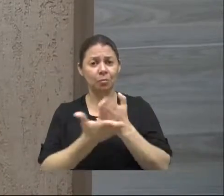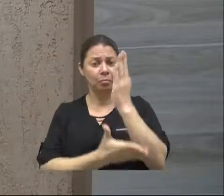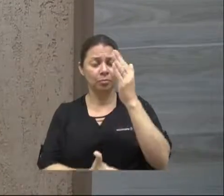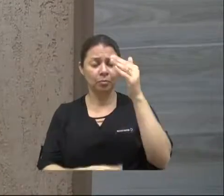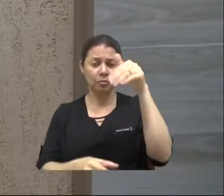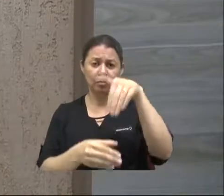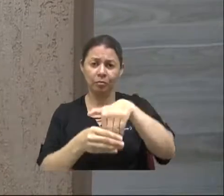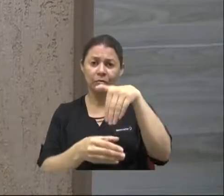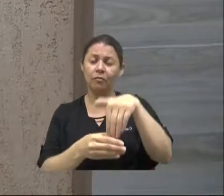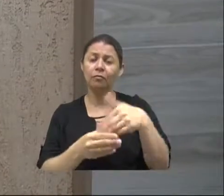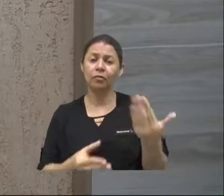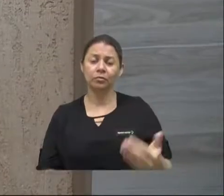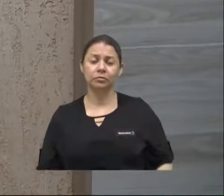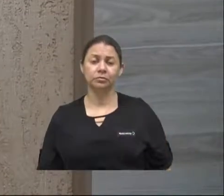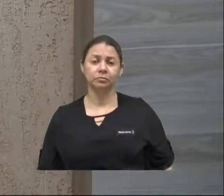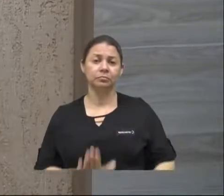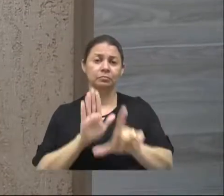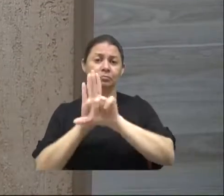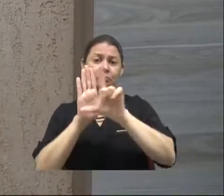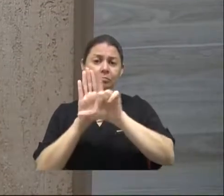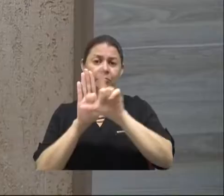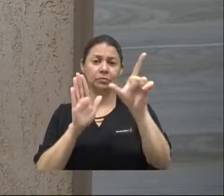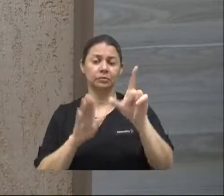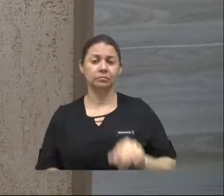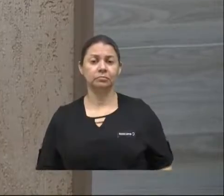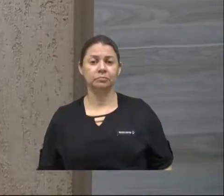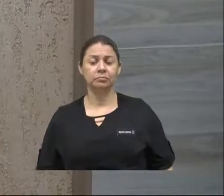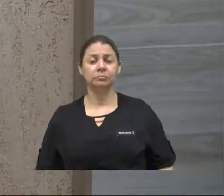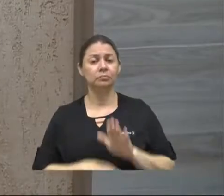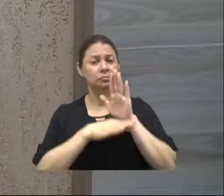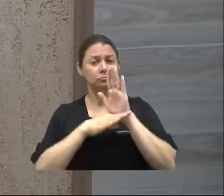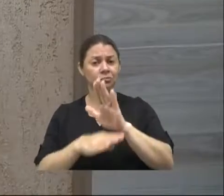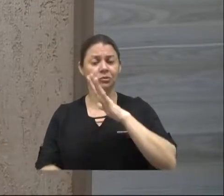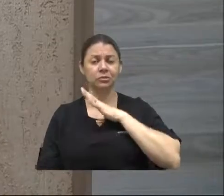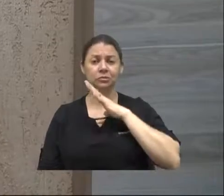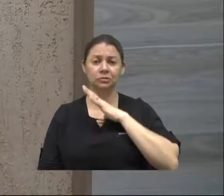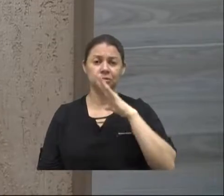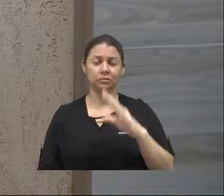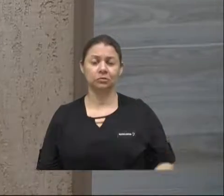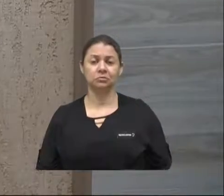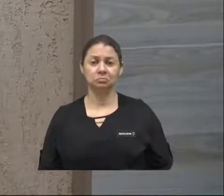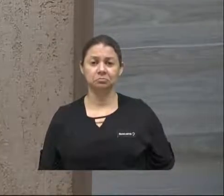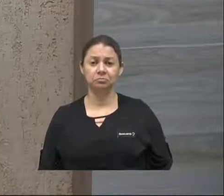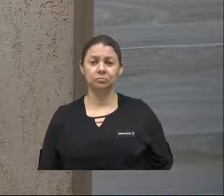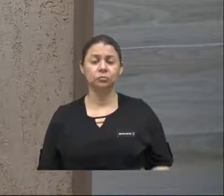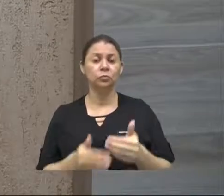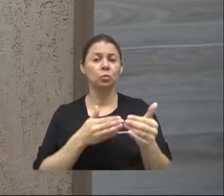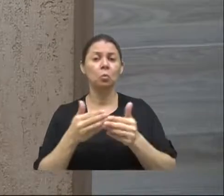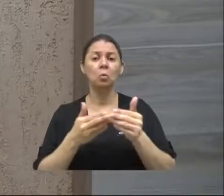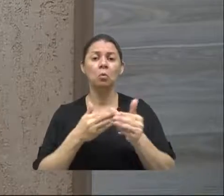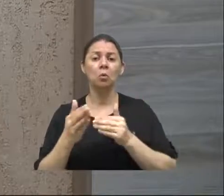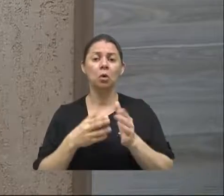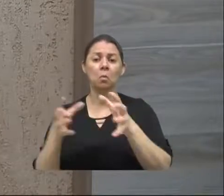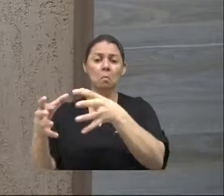Apenas foi um pleito e nesse pleito eu ganhei. Poderia ter ganhado o pastor Nilton, como já ganhou uma vez.